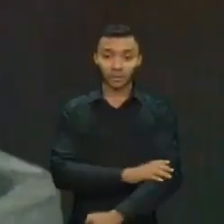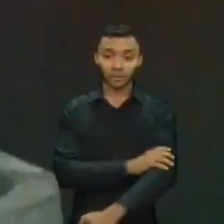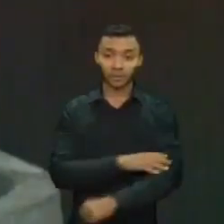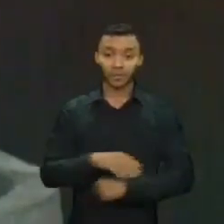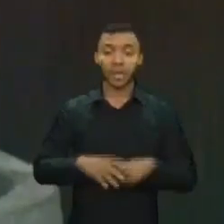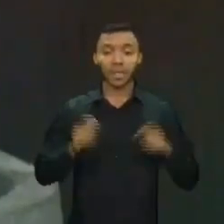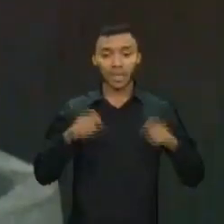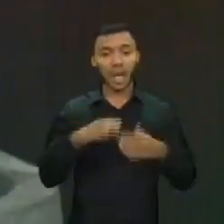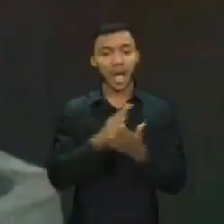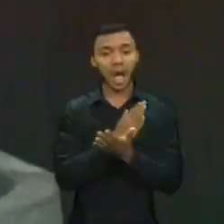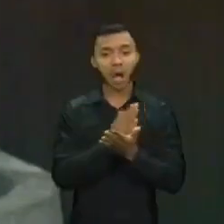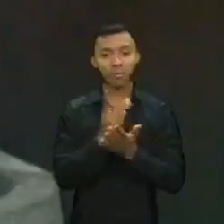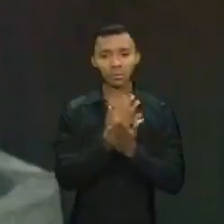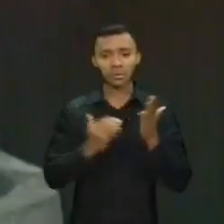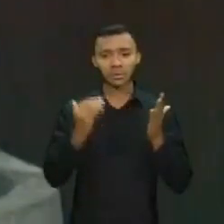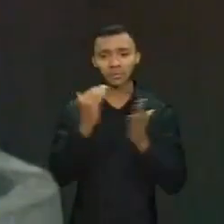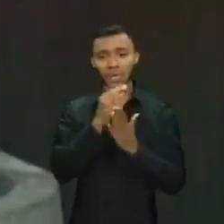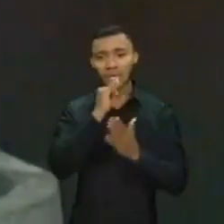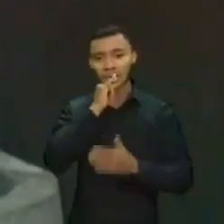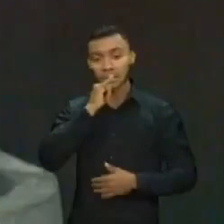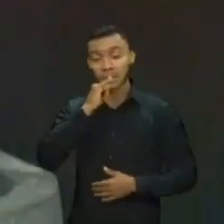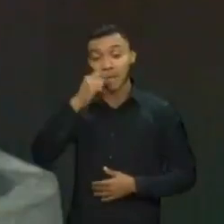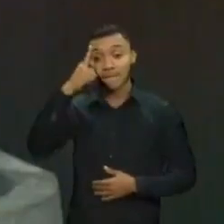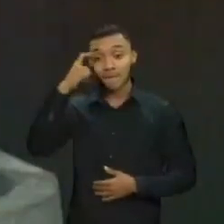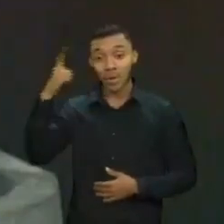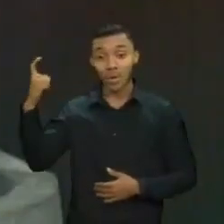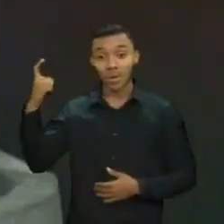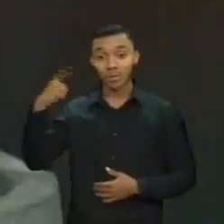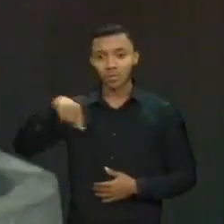violência. Vejam as cenas que foram